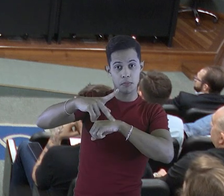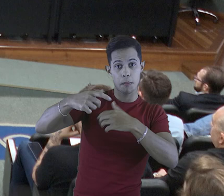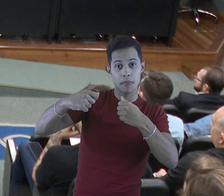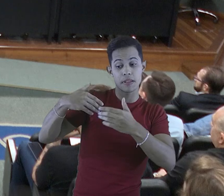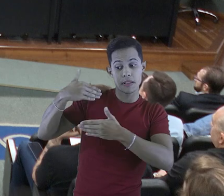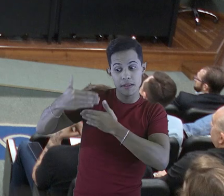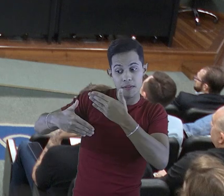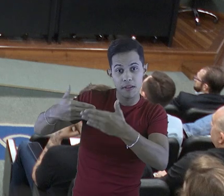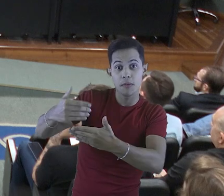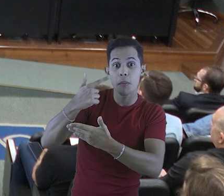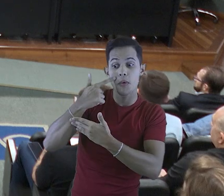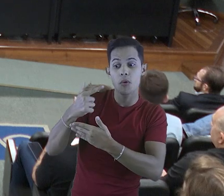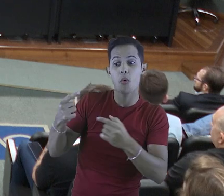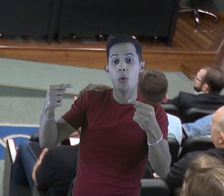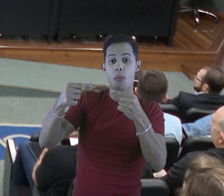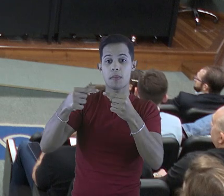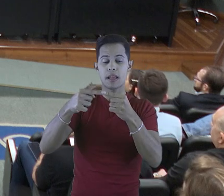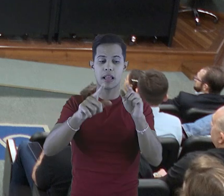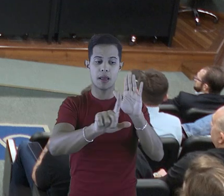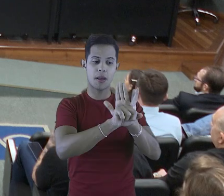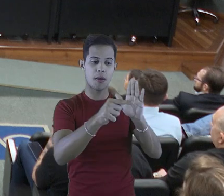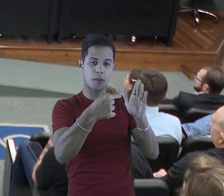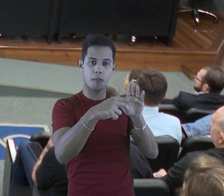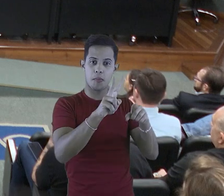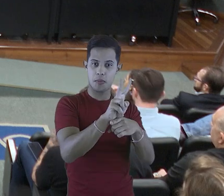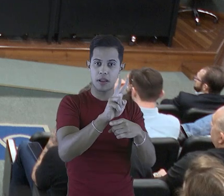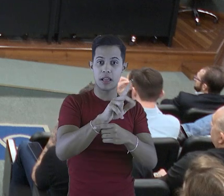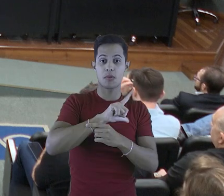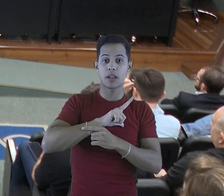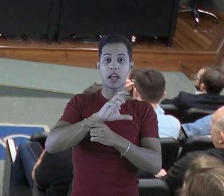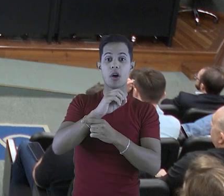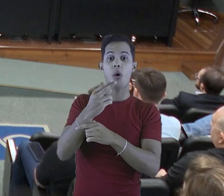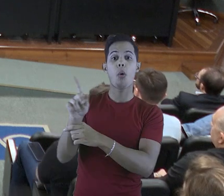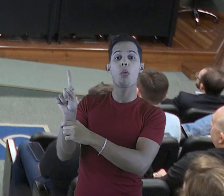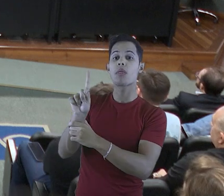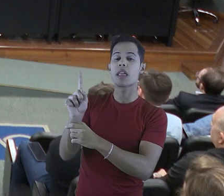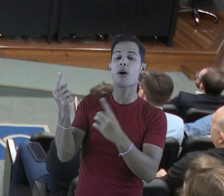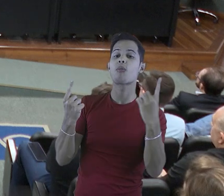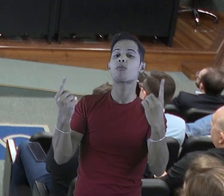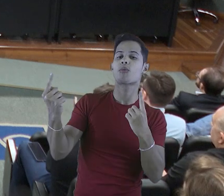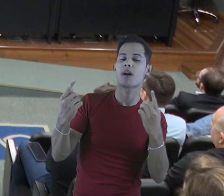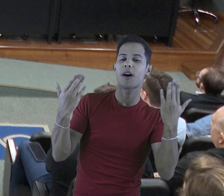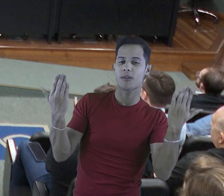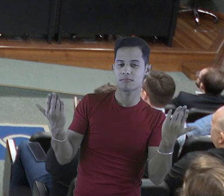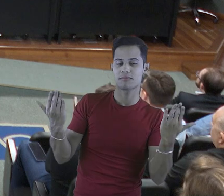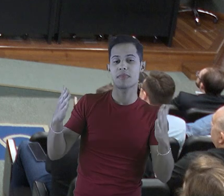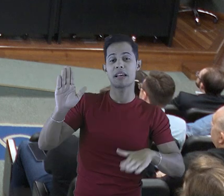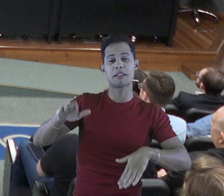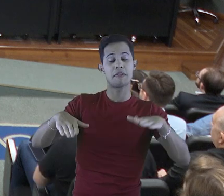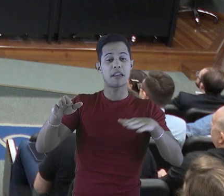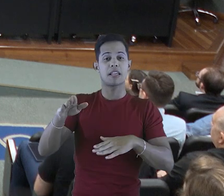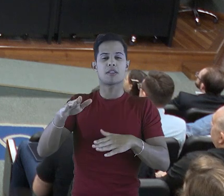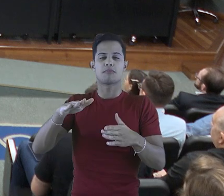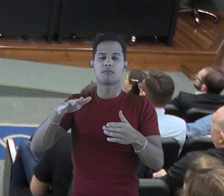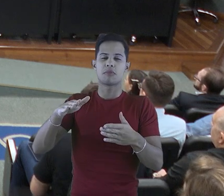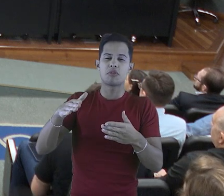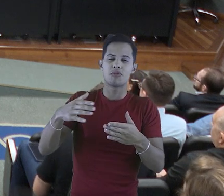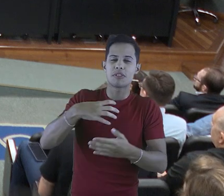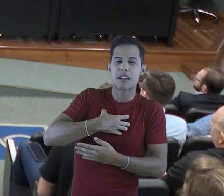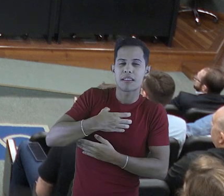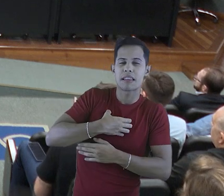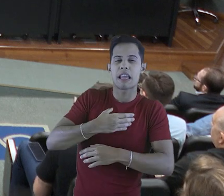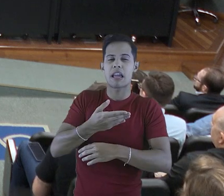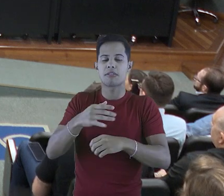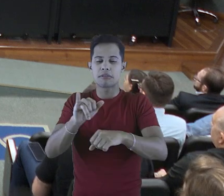Como regra, anonimização não pode permitir a verificação por meios técnicos razoáveis. O que são meios técnicos